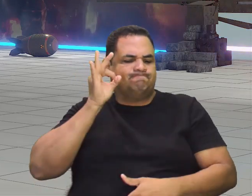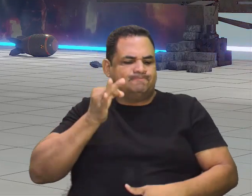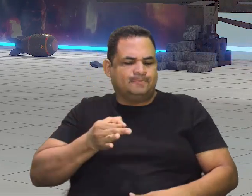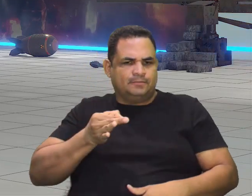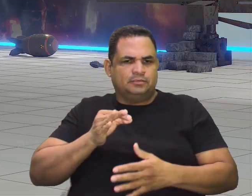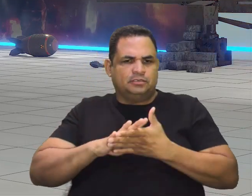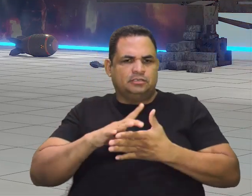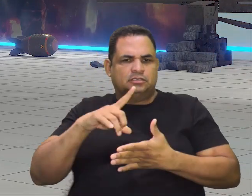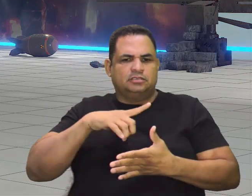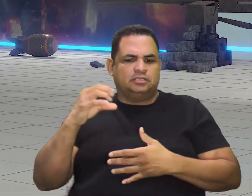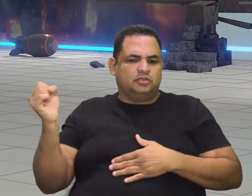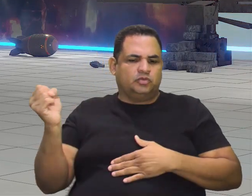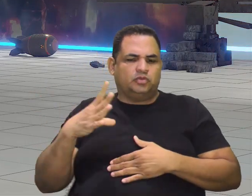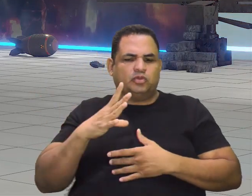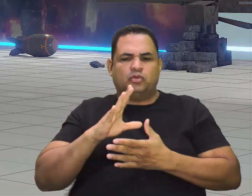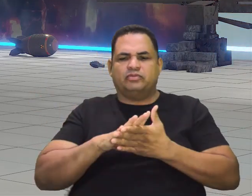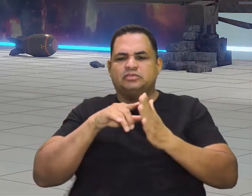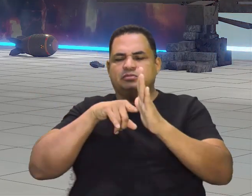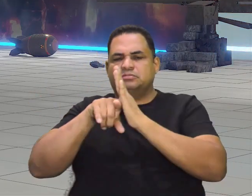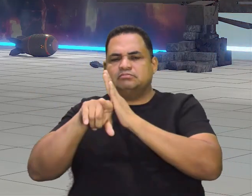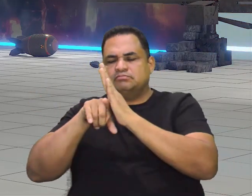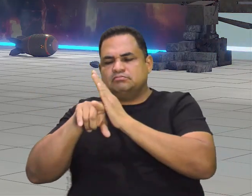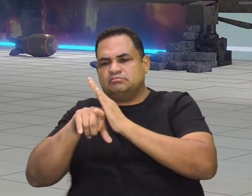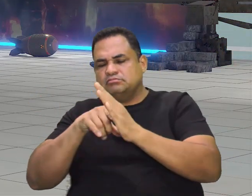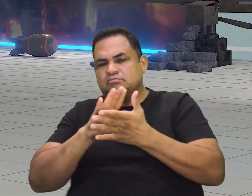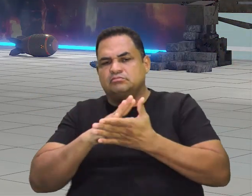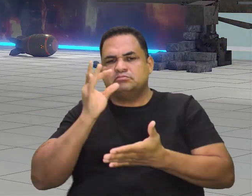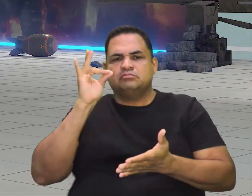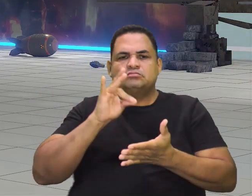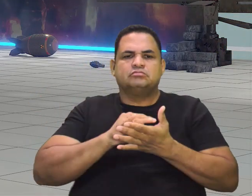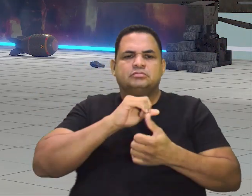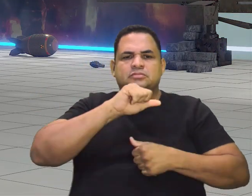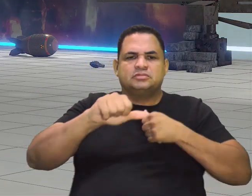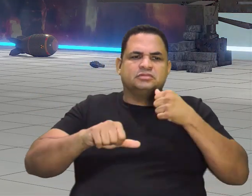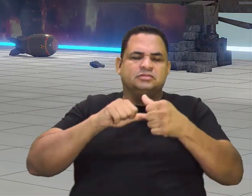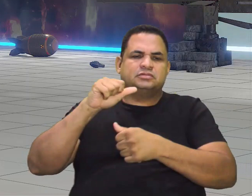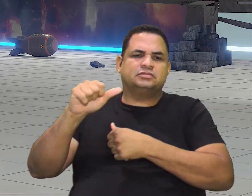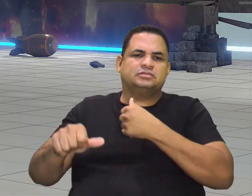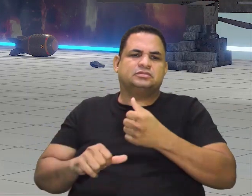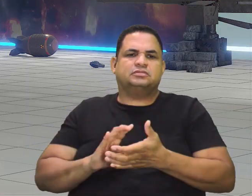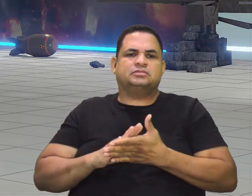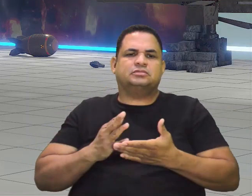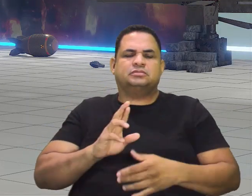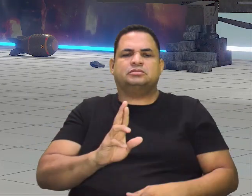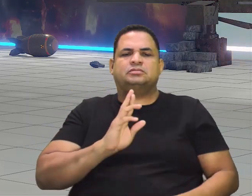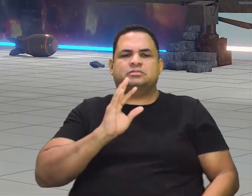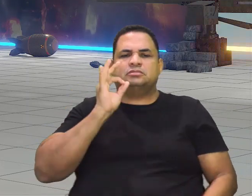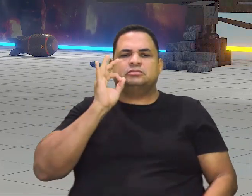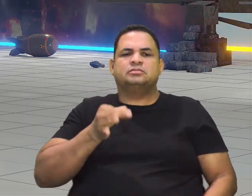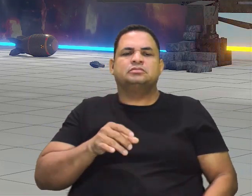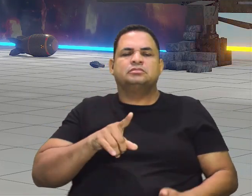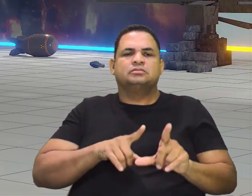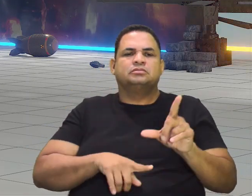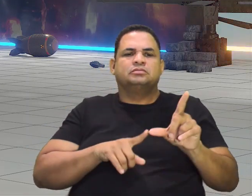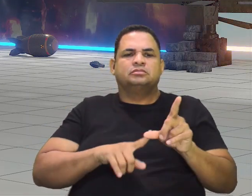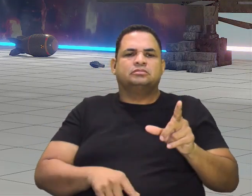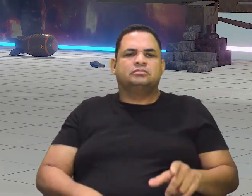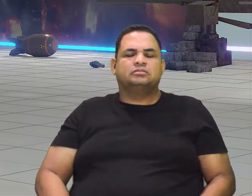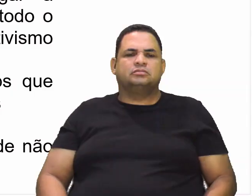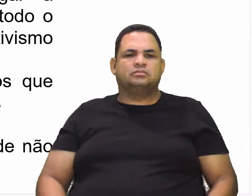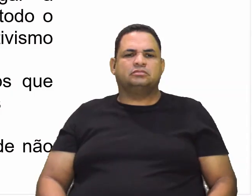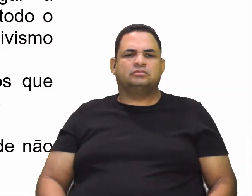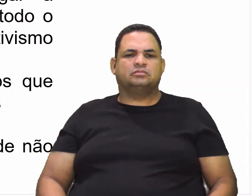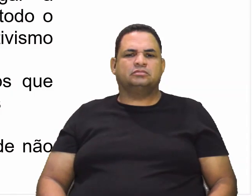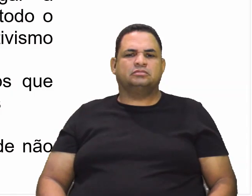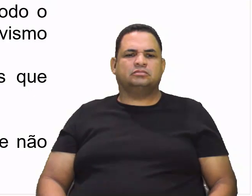Sempre vão ter novas descobertas e o fato histórico vai mudar. Então, a resposta correta daí é a letra na tela